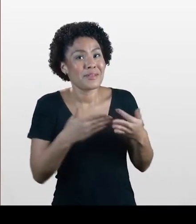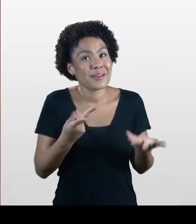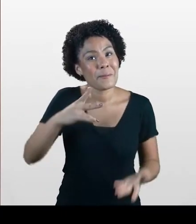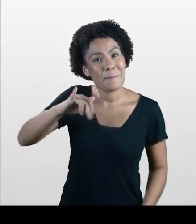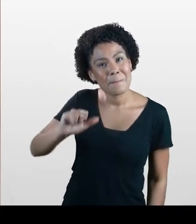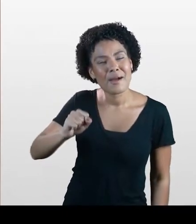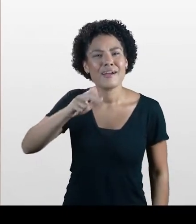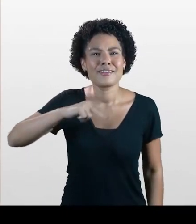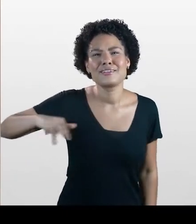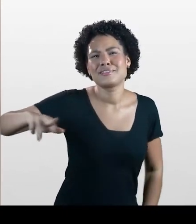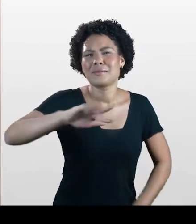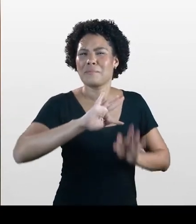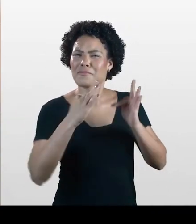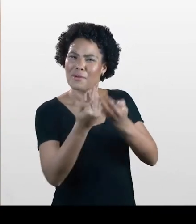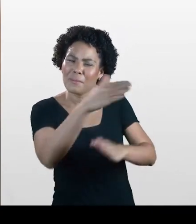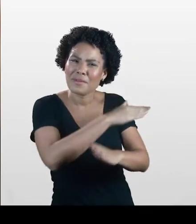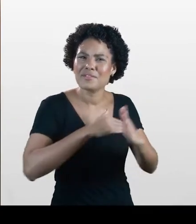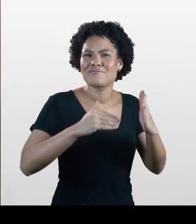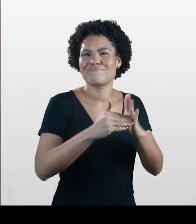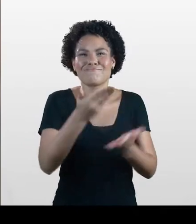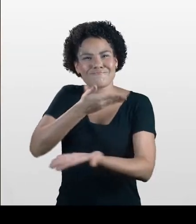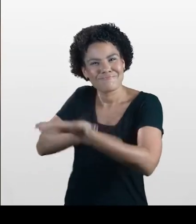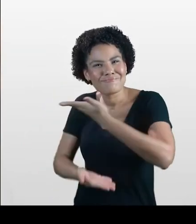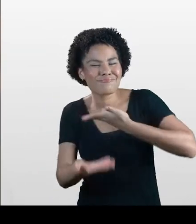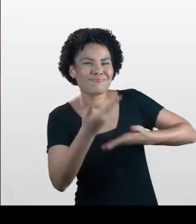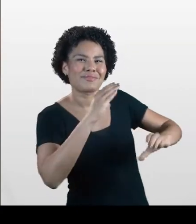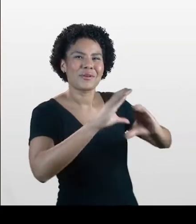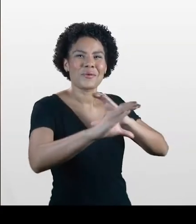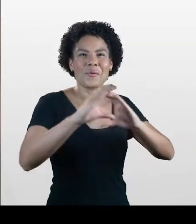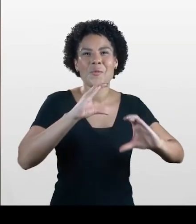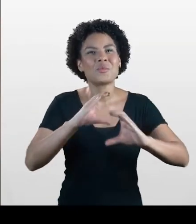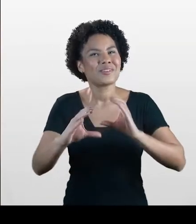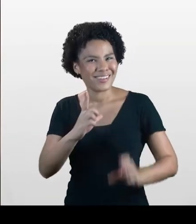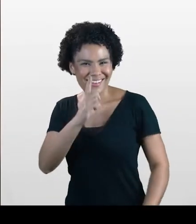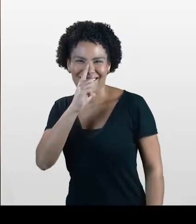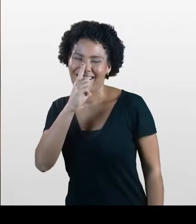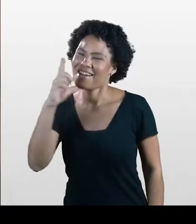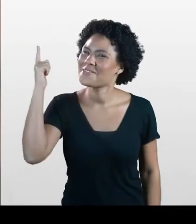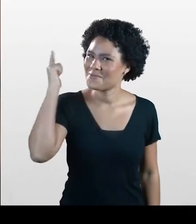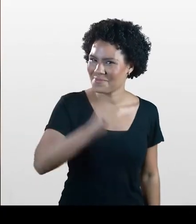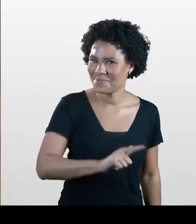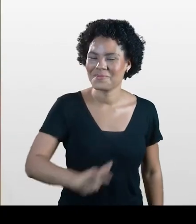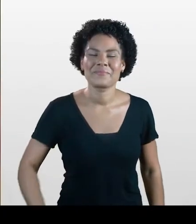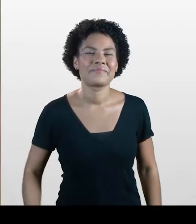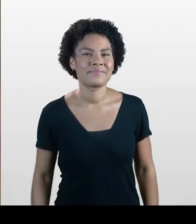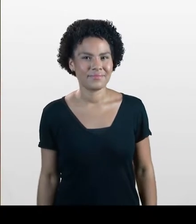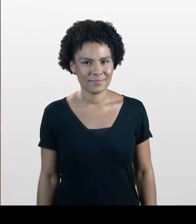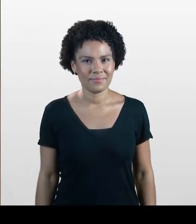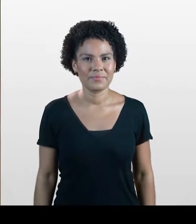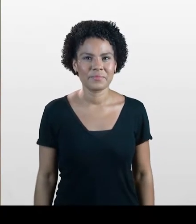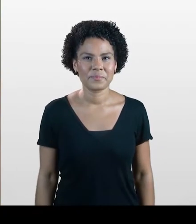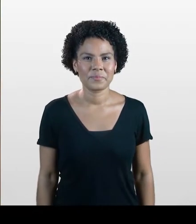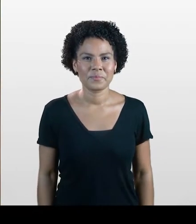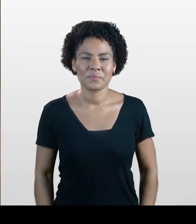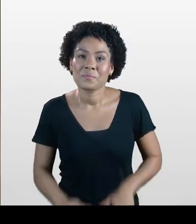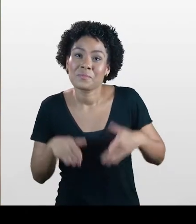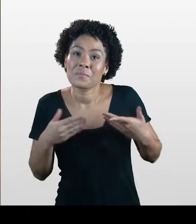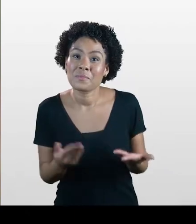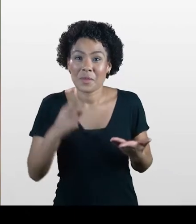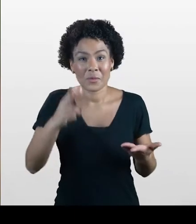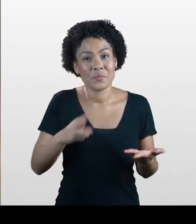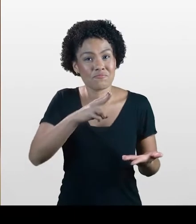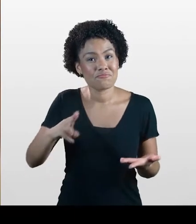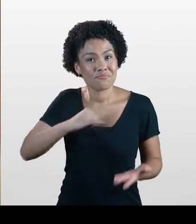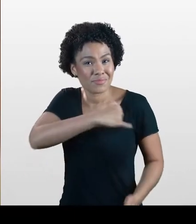que seus pais, irmãos e a família, de uma maneira geral, pudessem ter mais acesso à linguagem em latim,